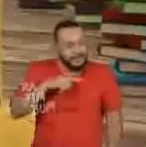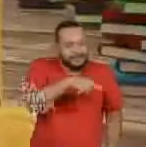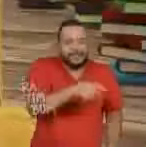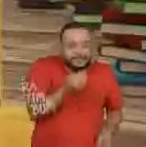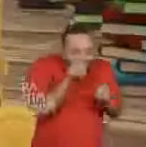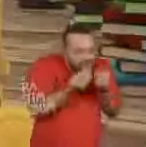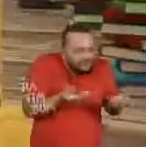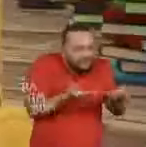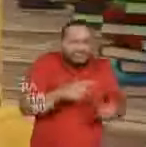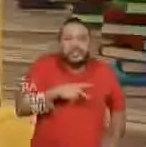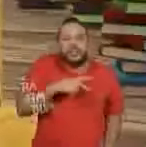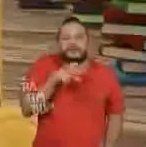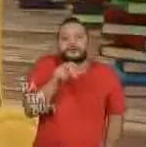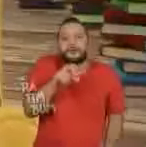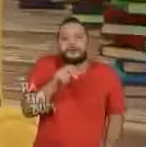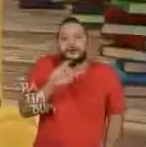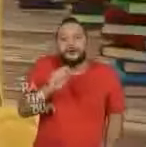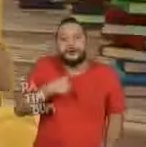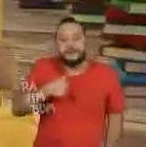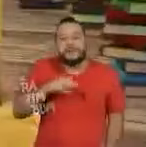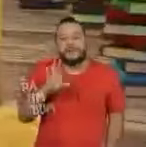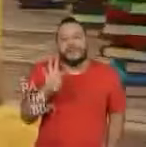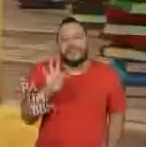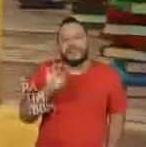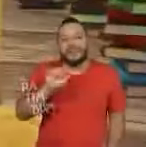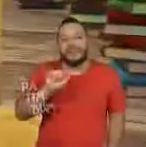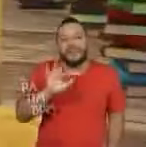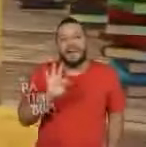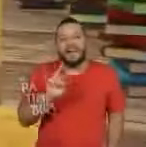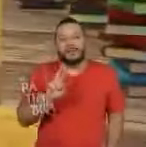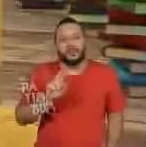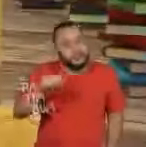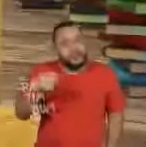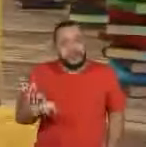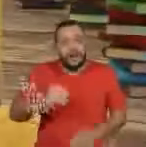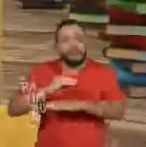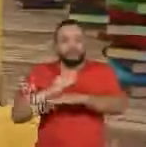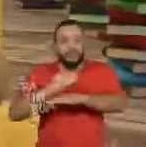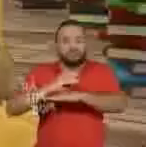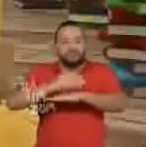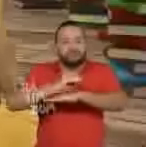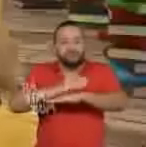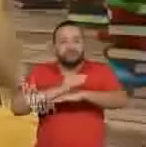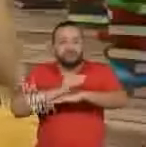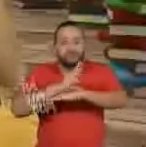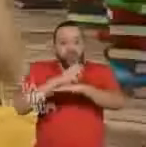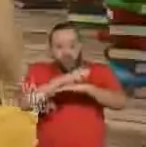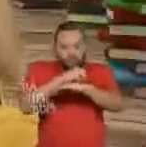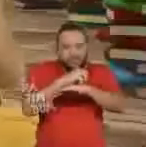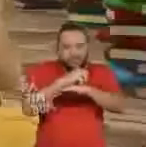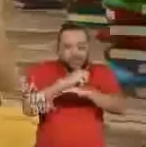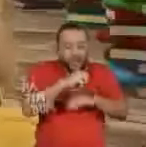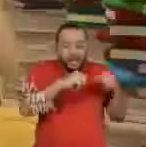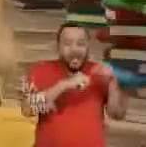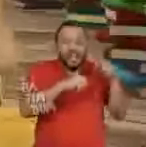Tatu-Bolinha. Um lindo vovô Tatu-Bolinha, que era um grande contador de histórias. Ele sabia contar mais de